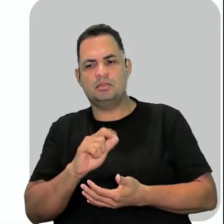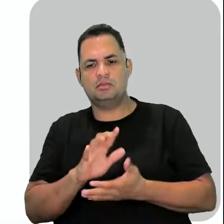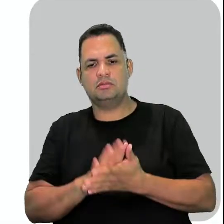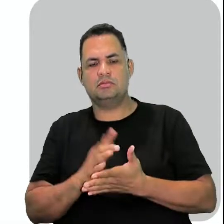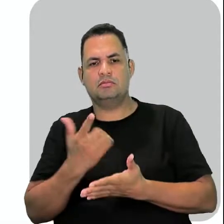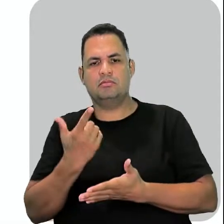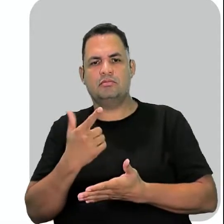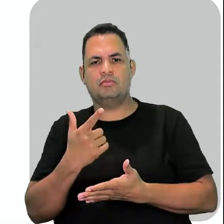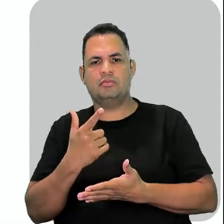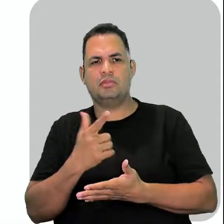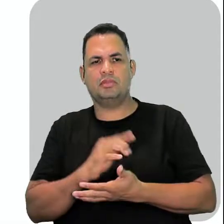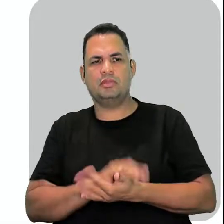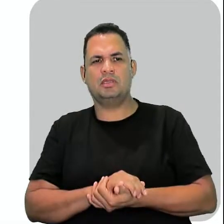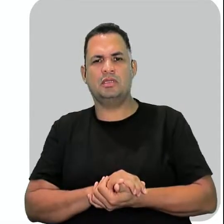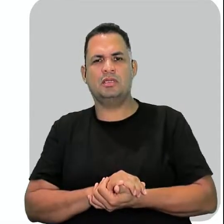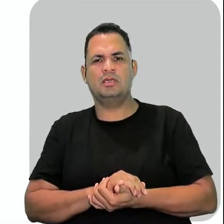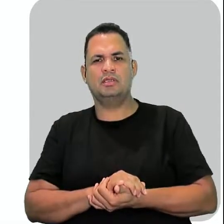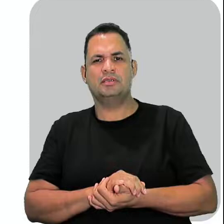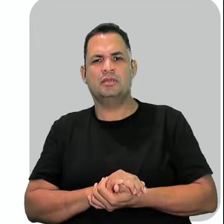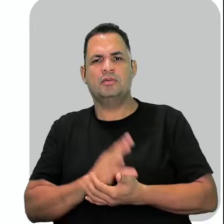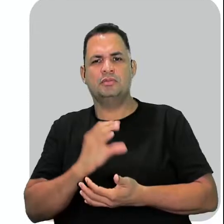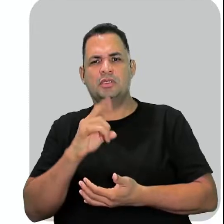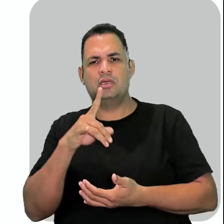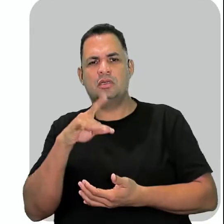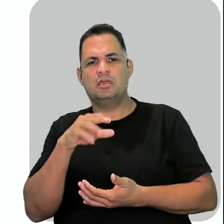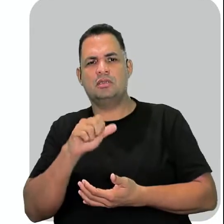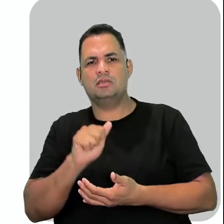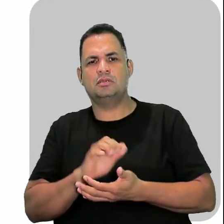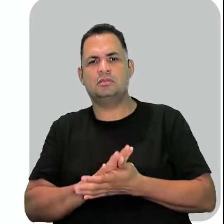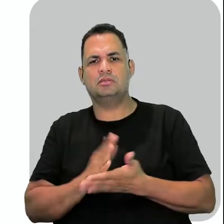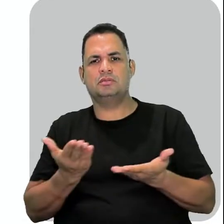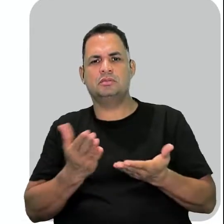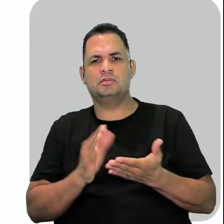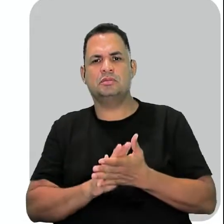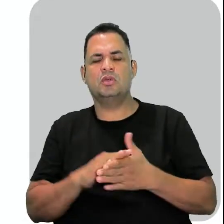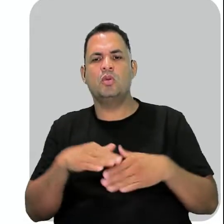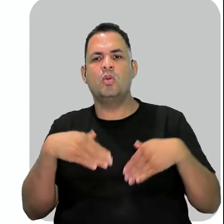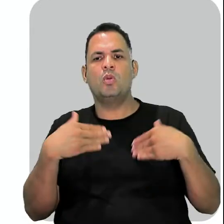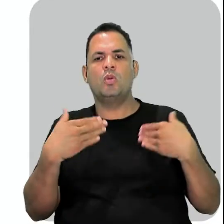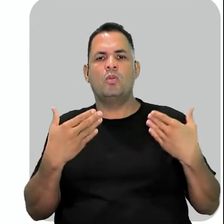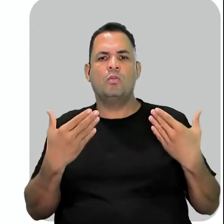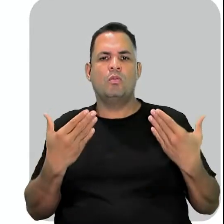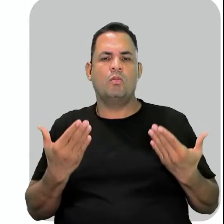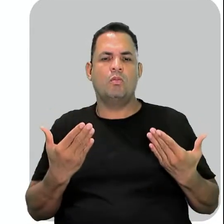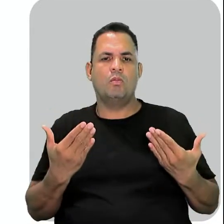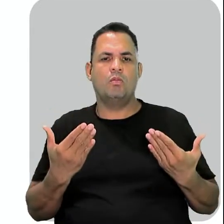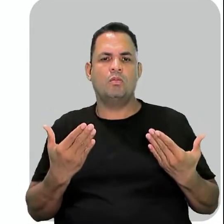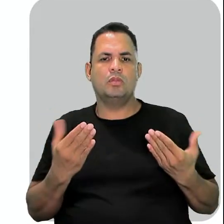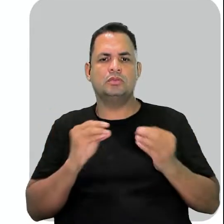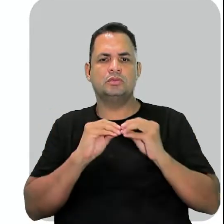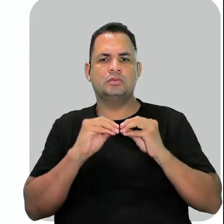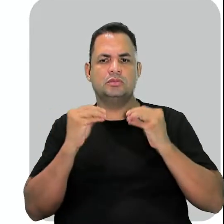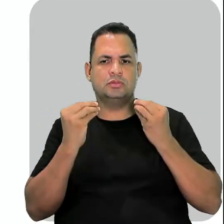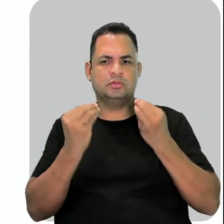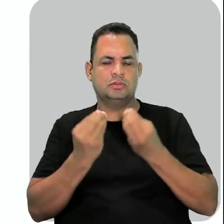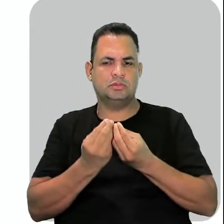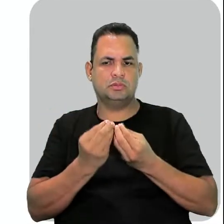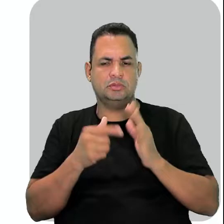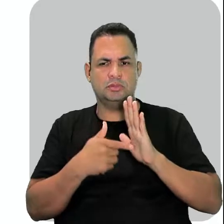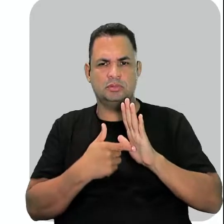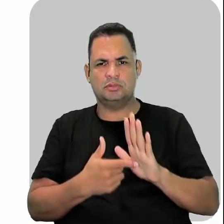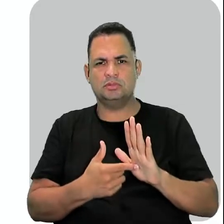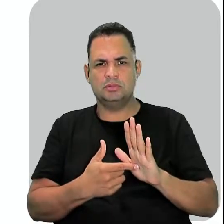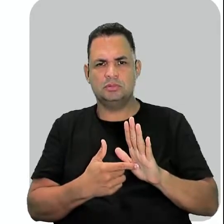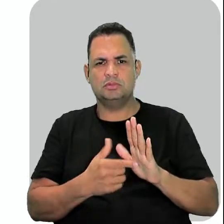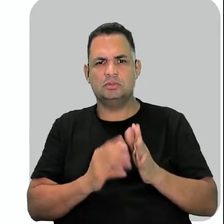isomeria óptica, tá? A isomeria óptica, ela vai ocorrer nas substâncias que